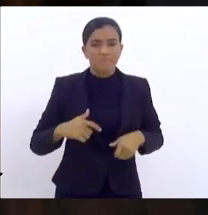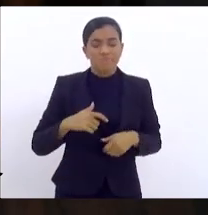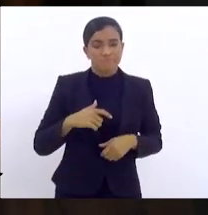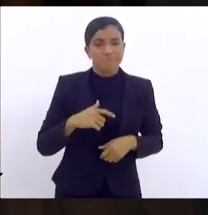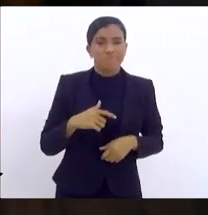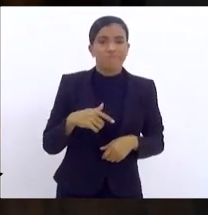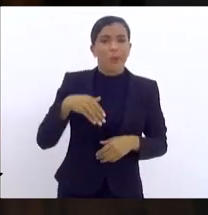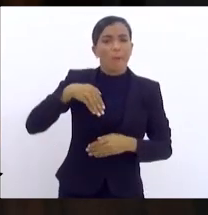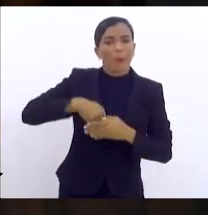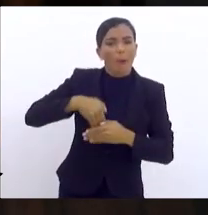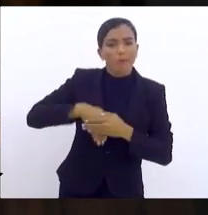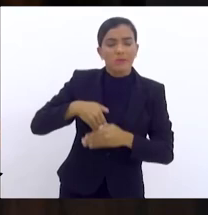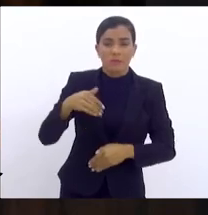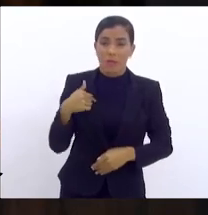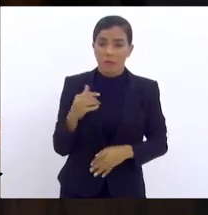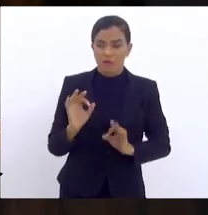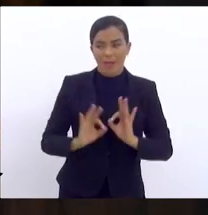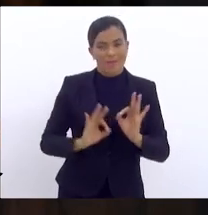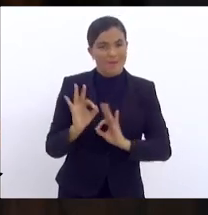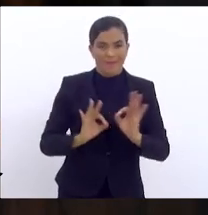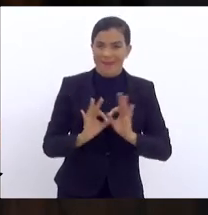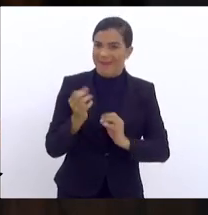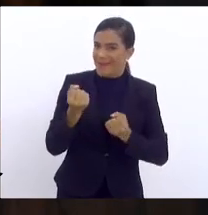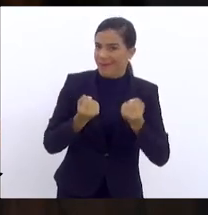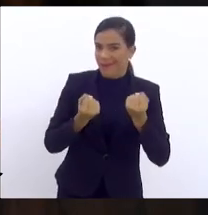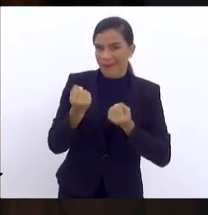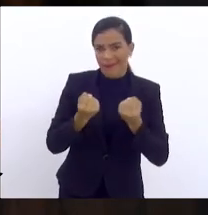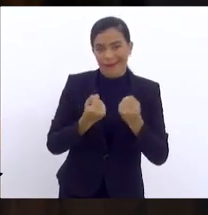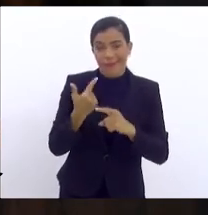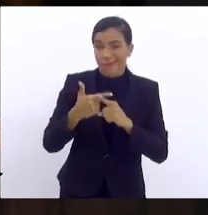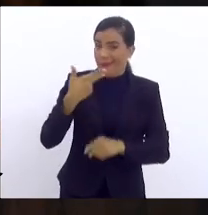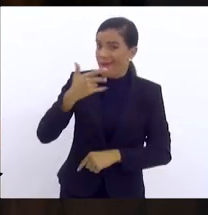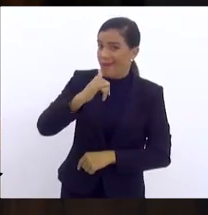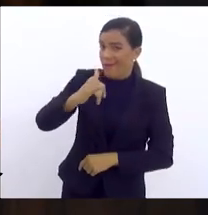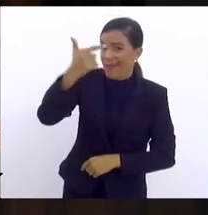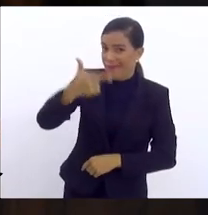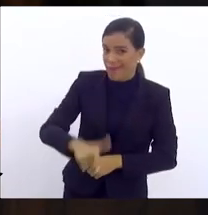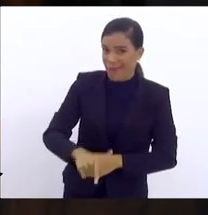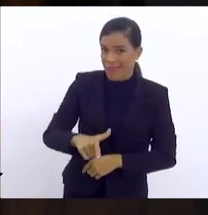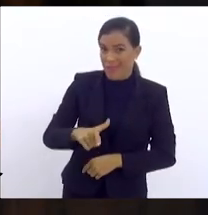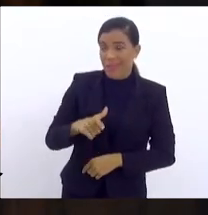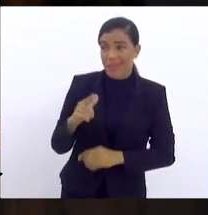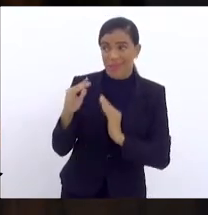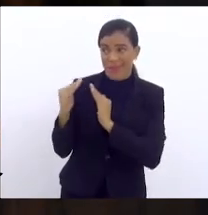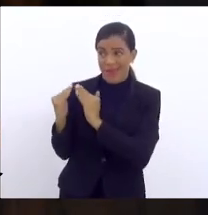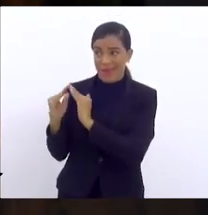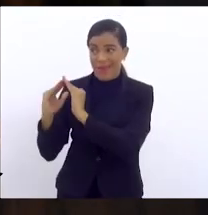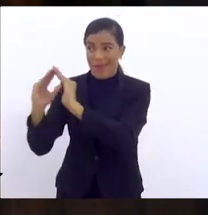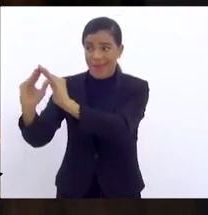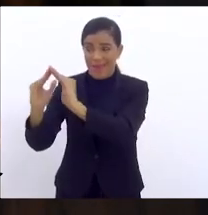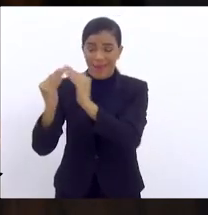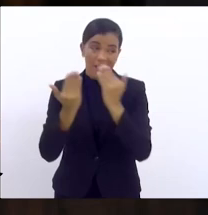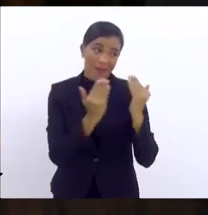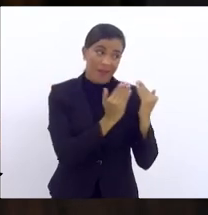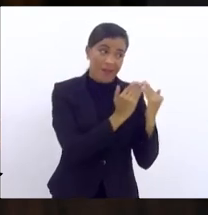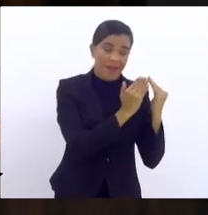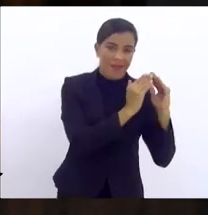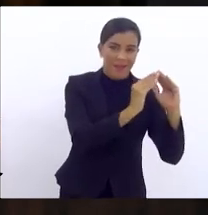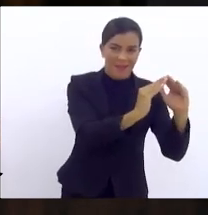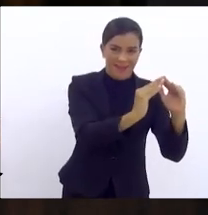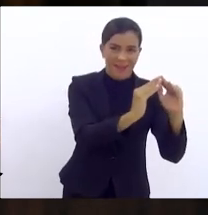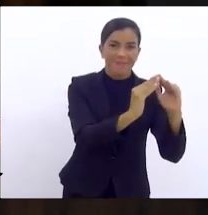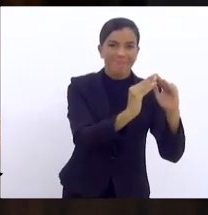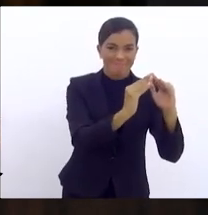E aí nós já nos preparamos dentro do carro porque repito dos dois lados Dessa Estrada São comunidades